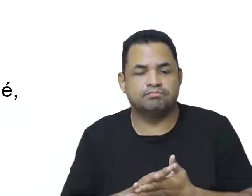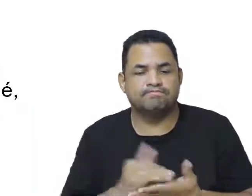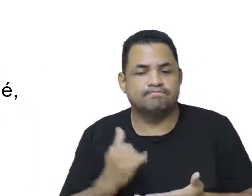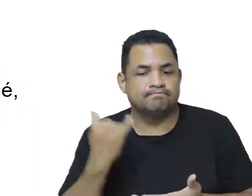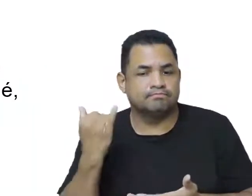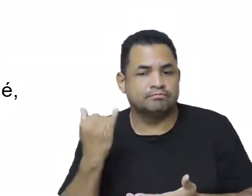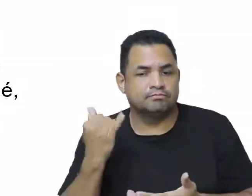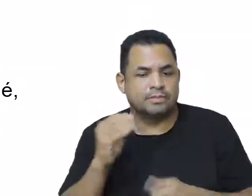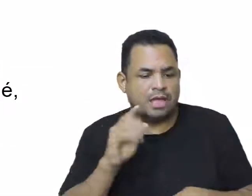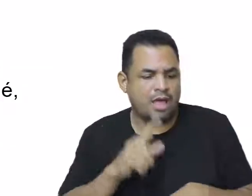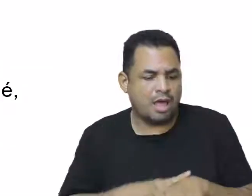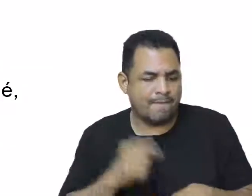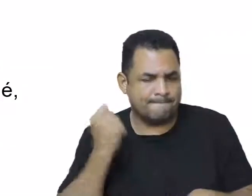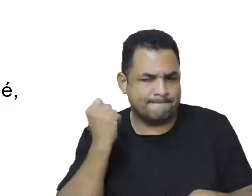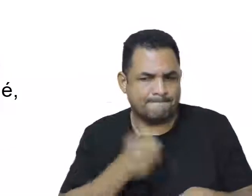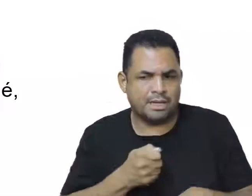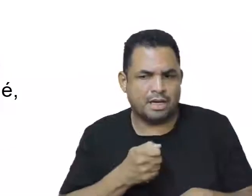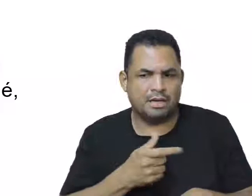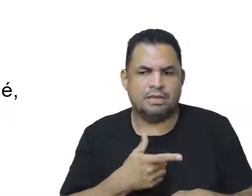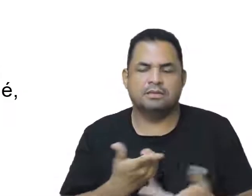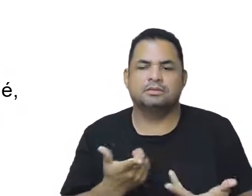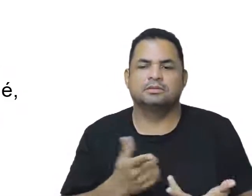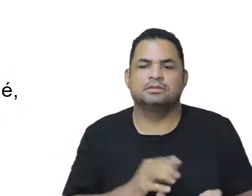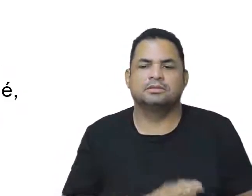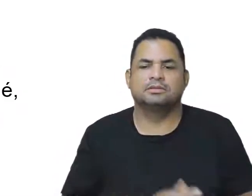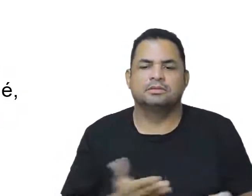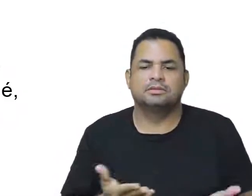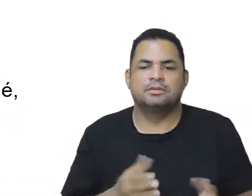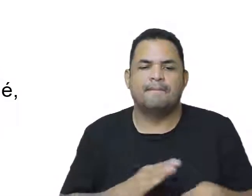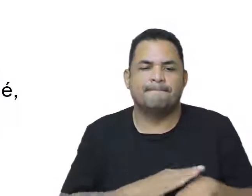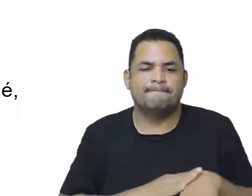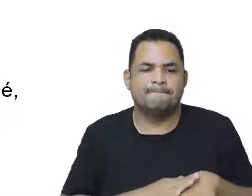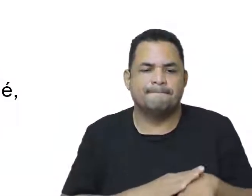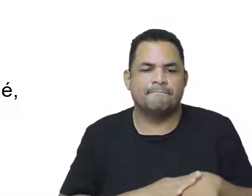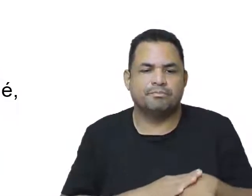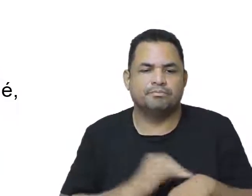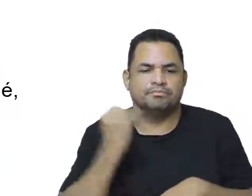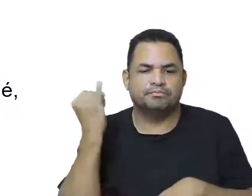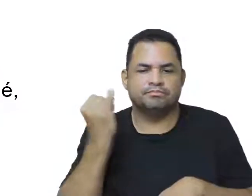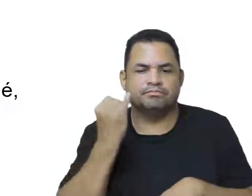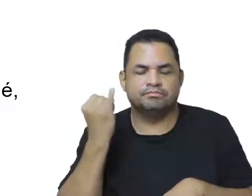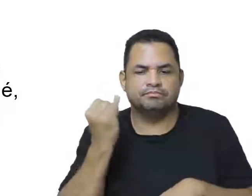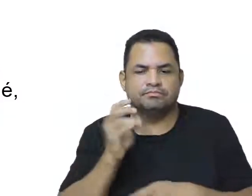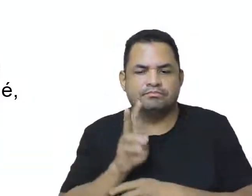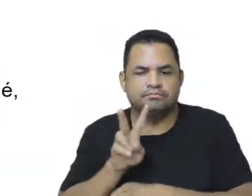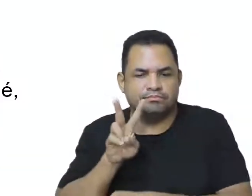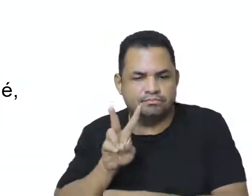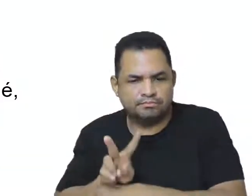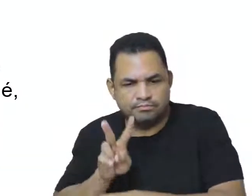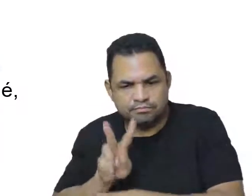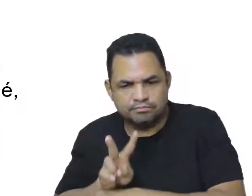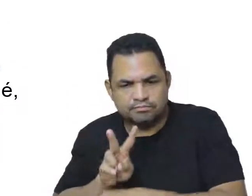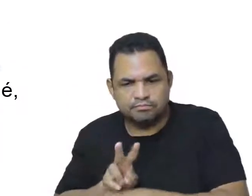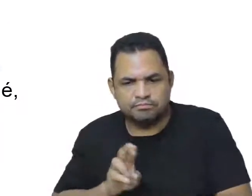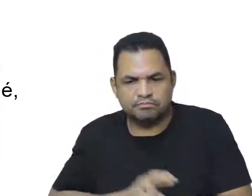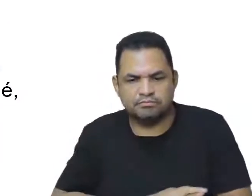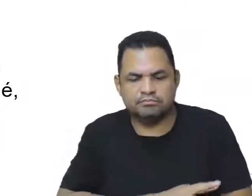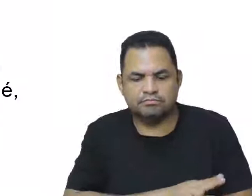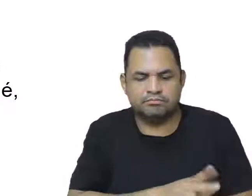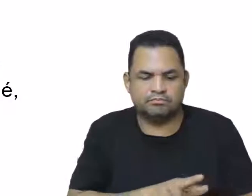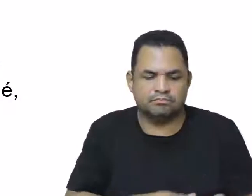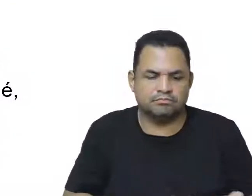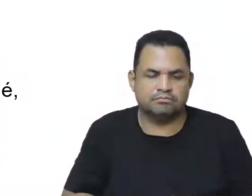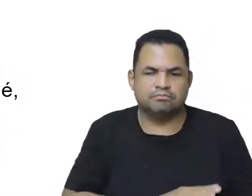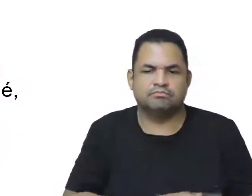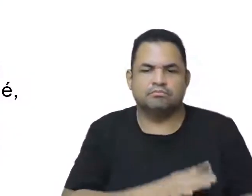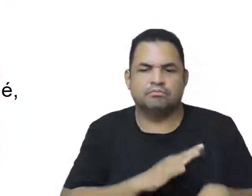Se estão batendo na gente ou se estão fazendo carinho. A pele é ainda importante órgão de defesa contra diversos